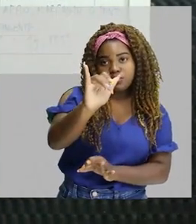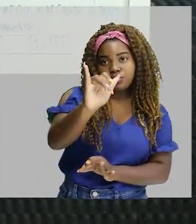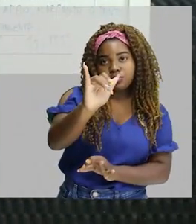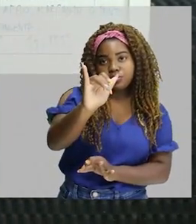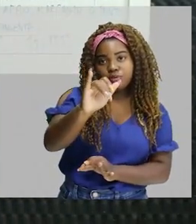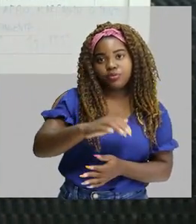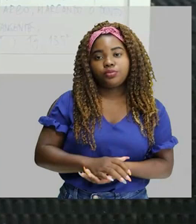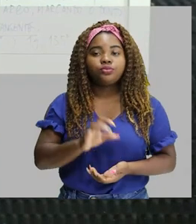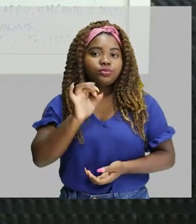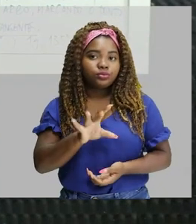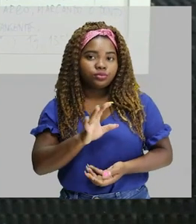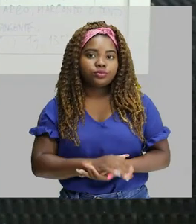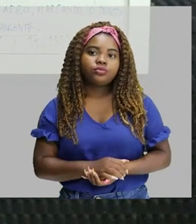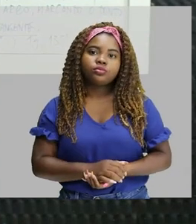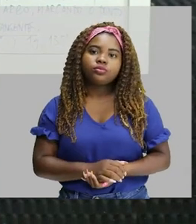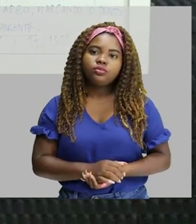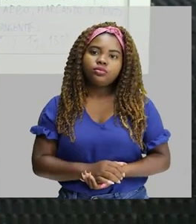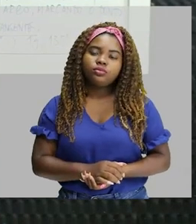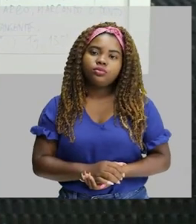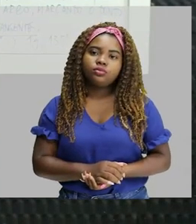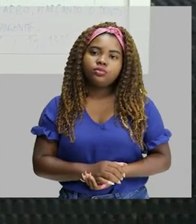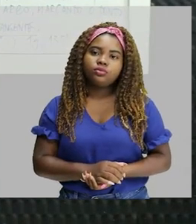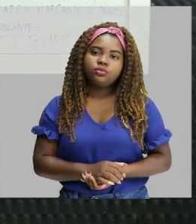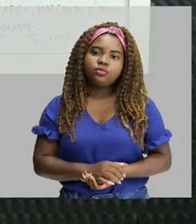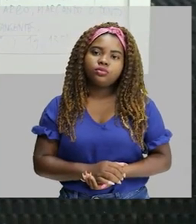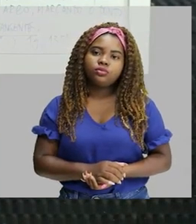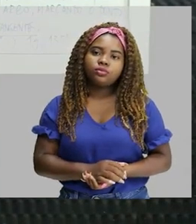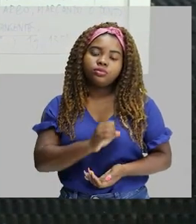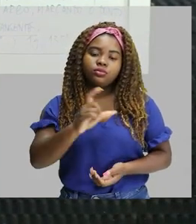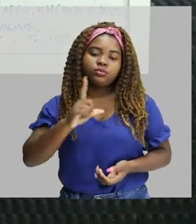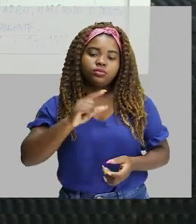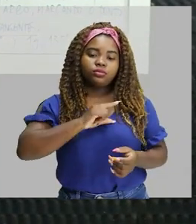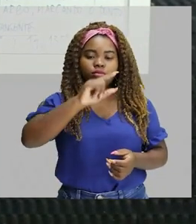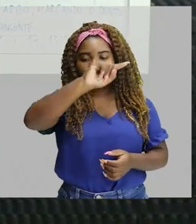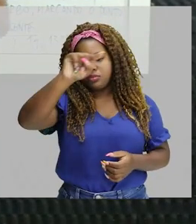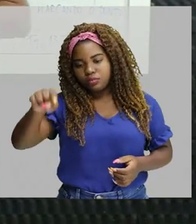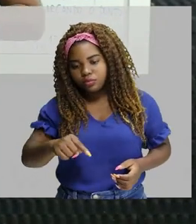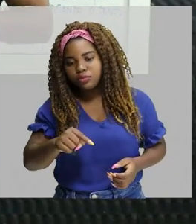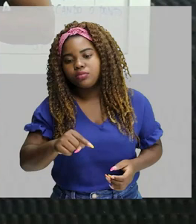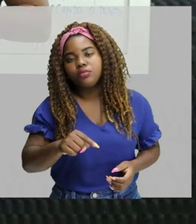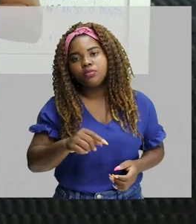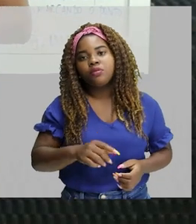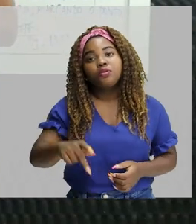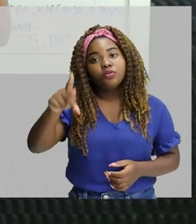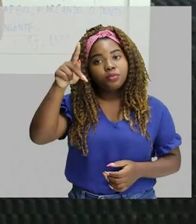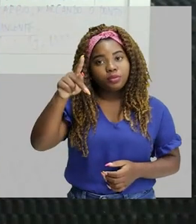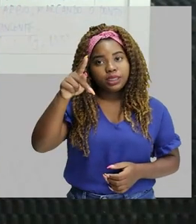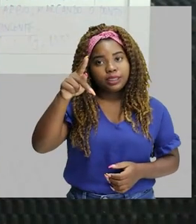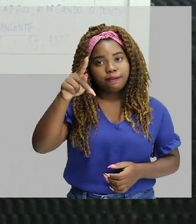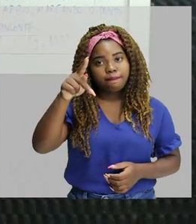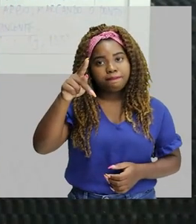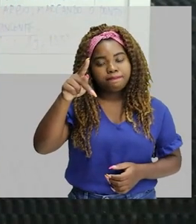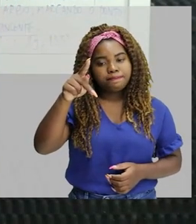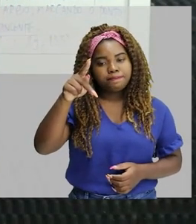Y ele denominado eixo dos senos então se eu tenho um arco de uma extremidade P ele